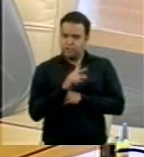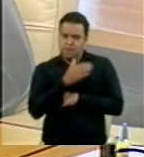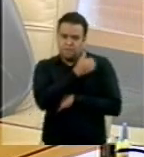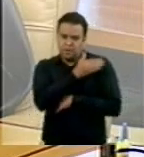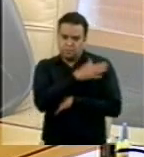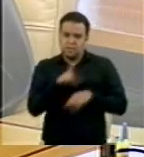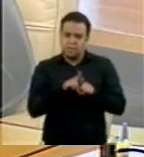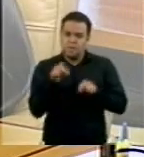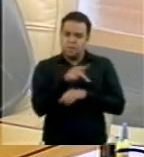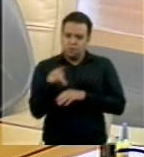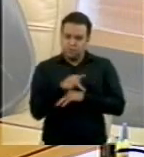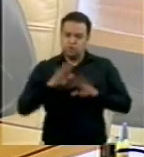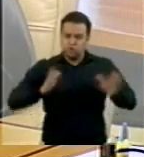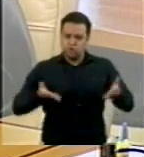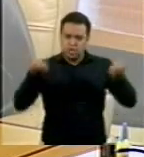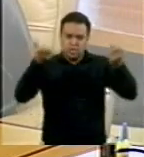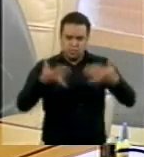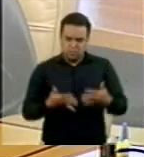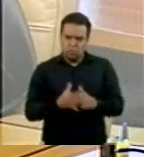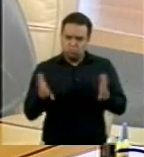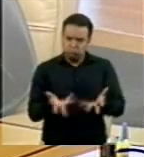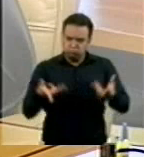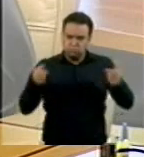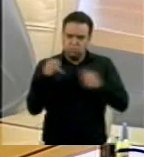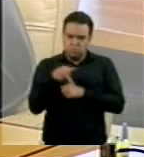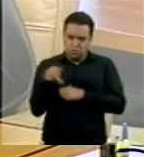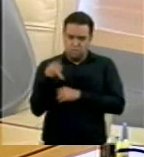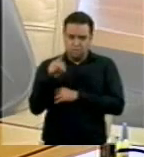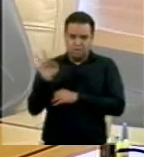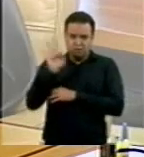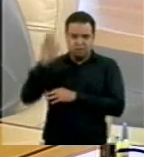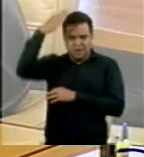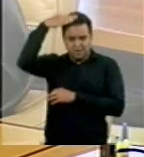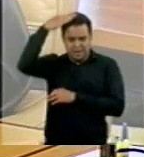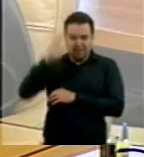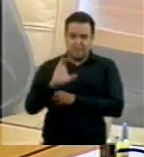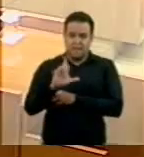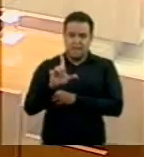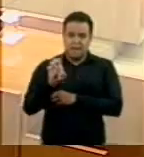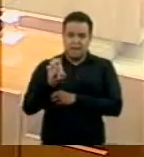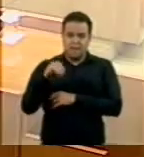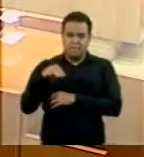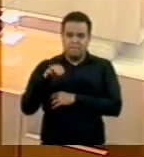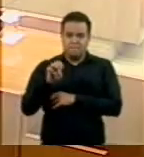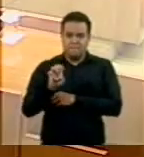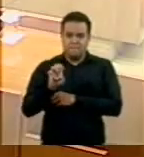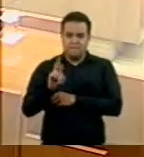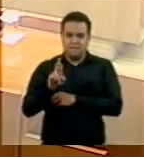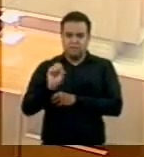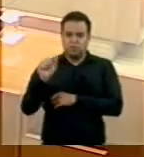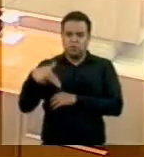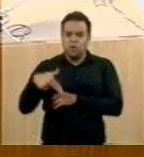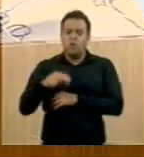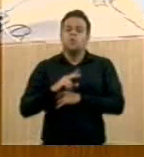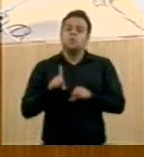já mencionei, ilustre professor da Faculdade de Direito da Universidade Federal do Paraná, Clemerson Cleve.